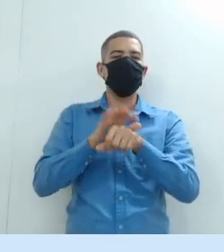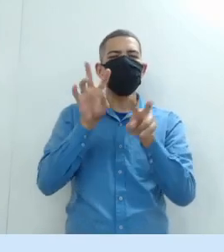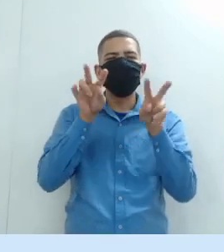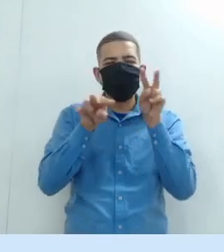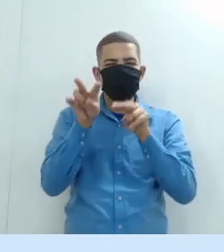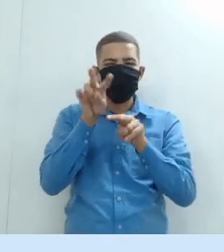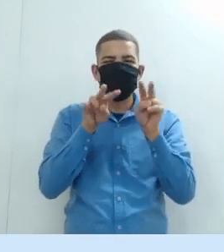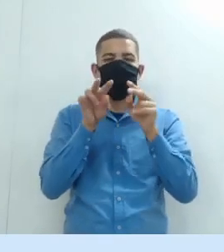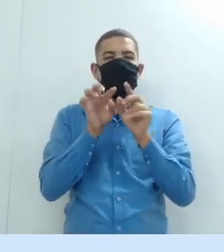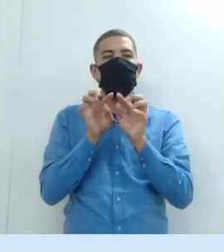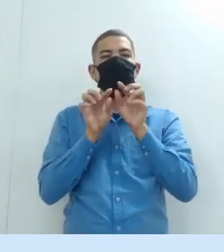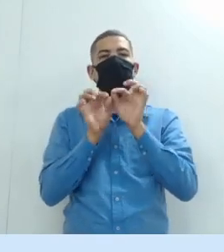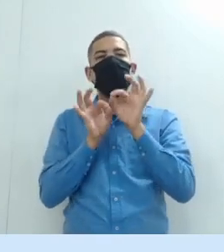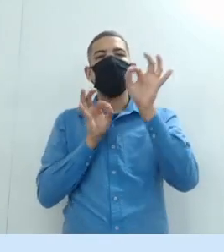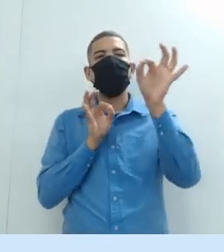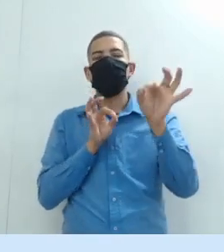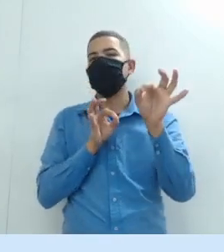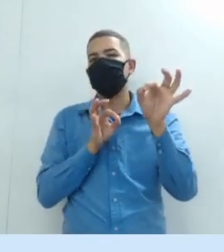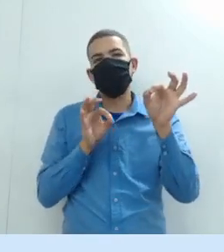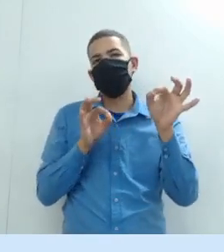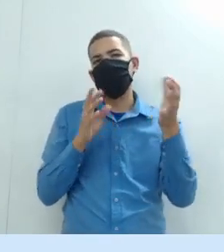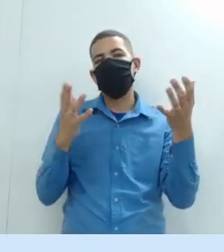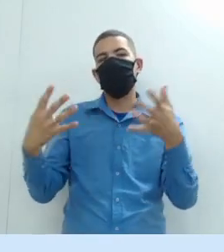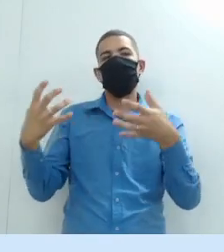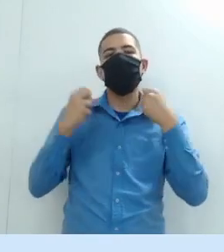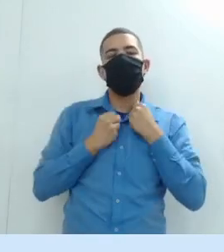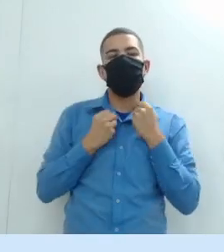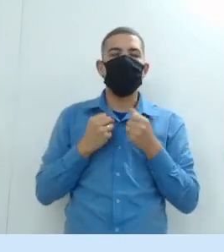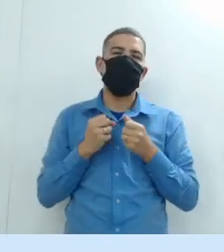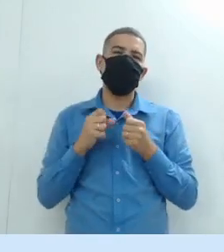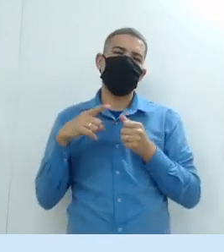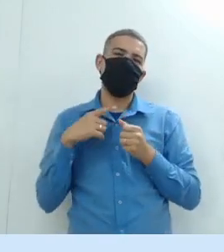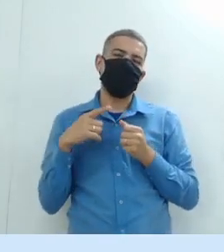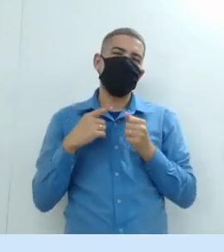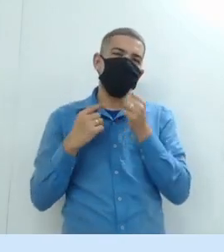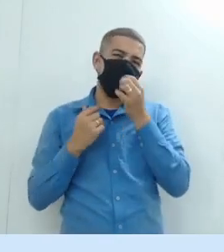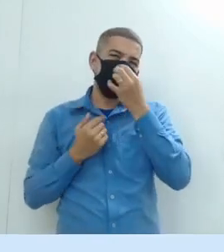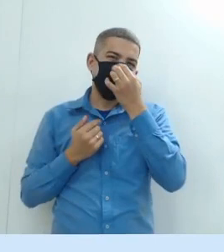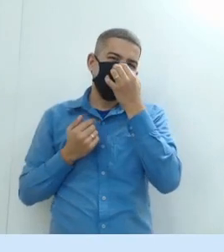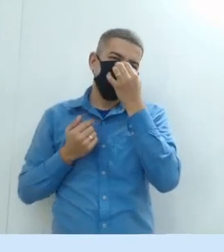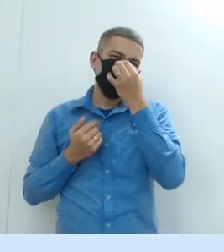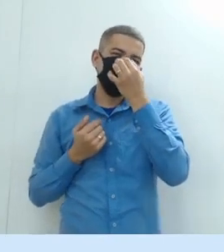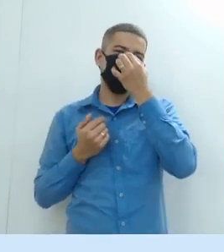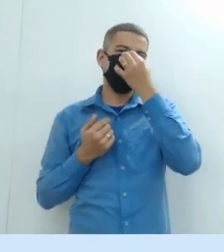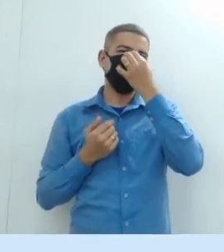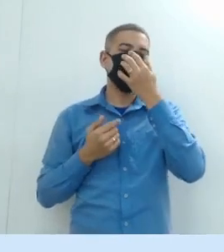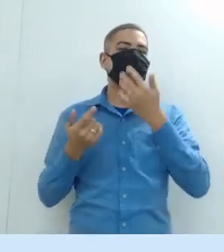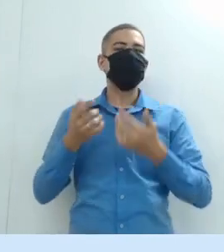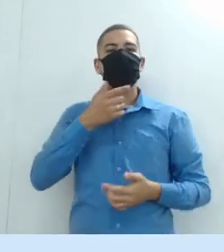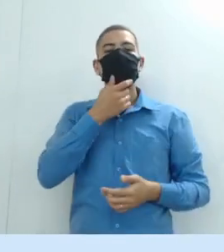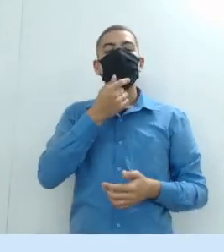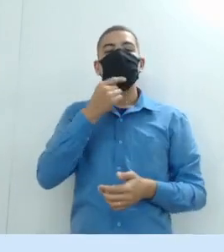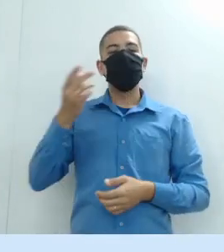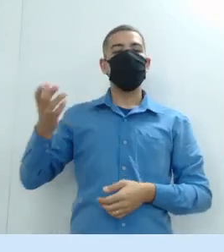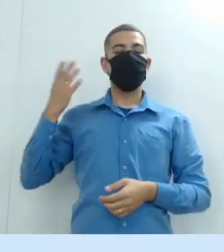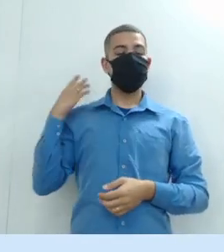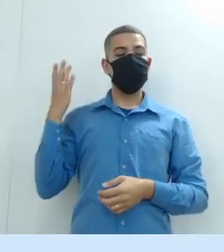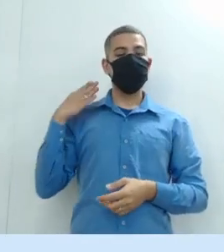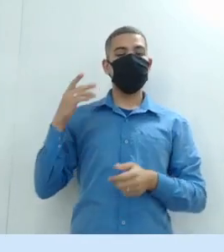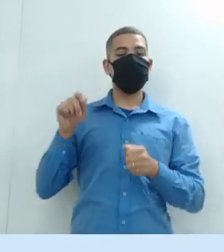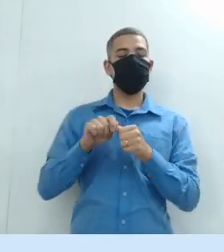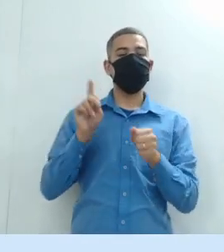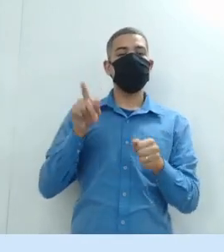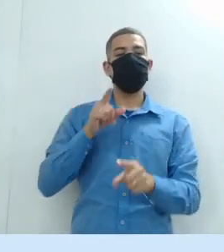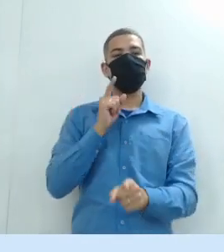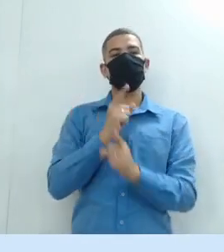mais além e aí ele se tornava presa fácil. Então, a primeira coisa que a maioria dos homens fizeram foi identificar